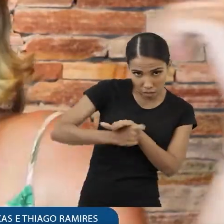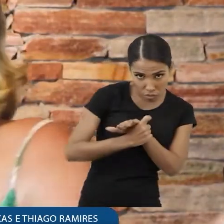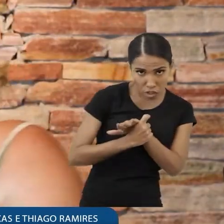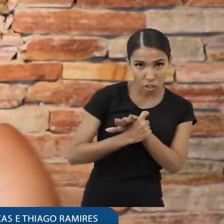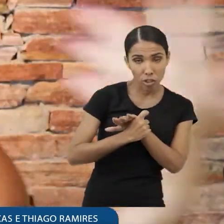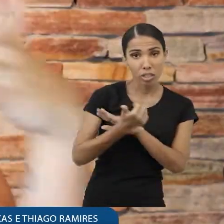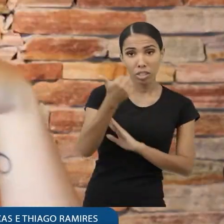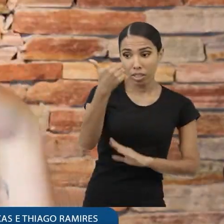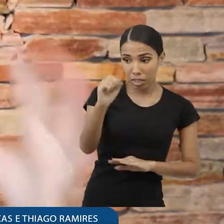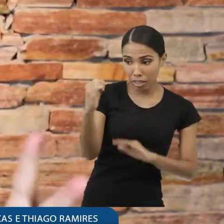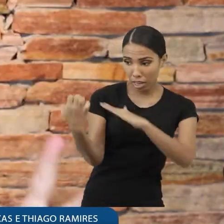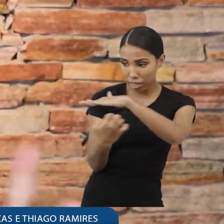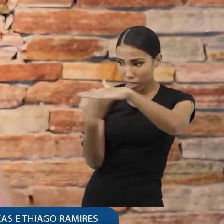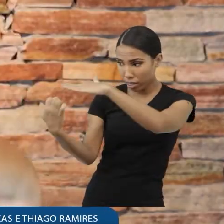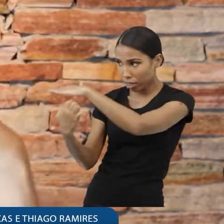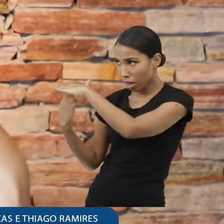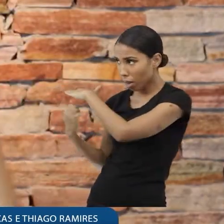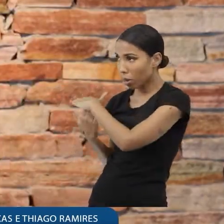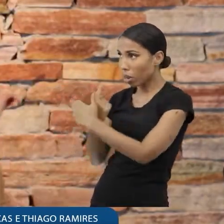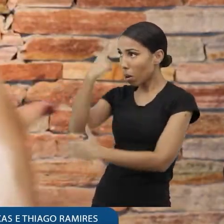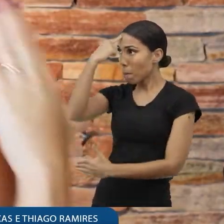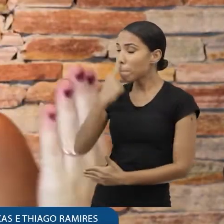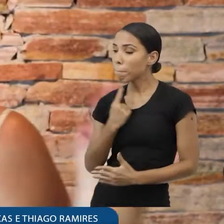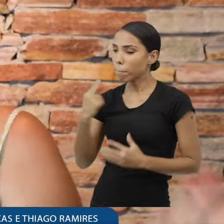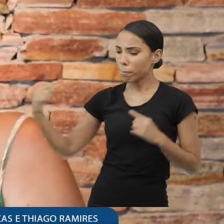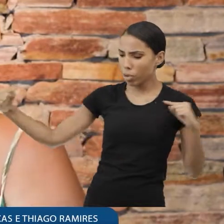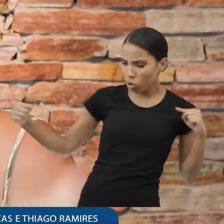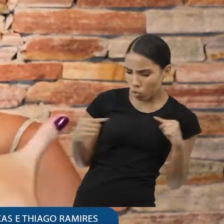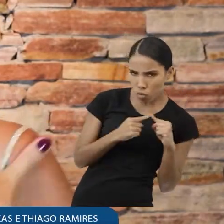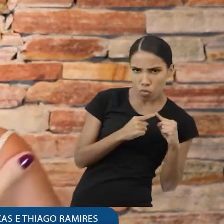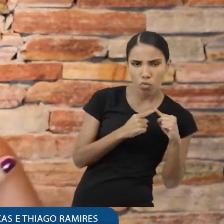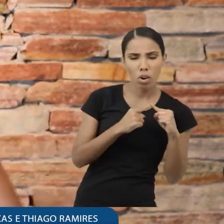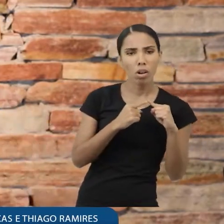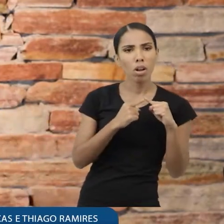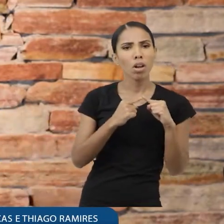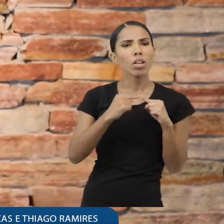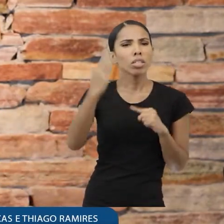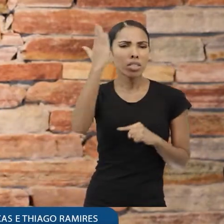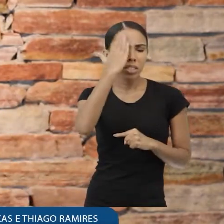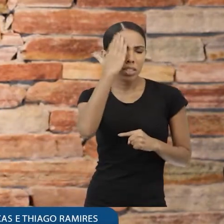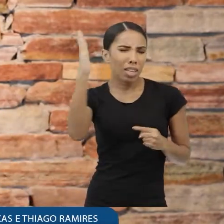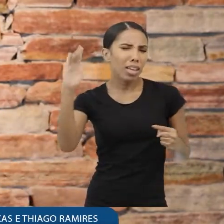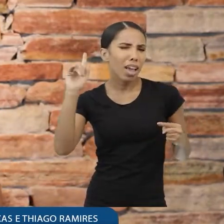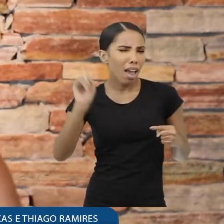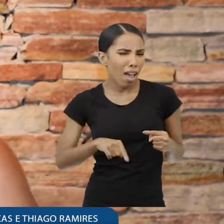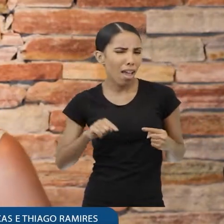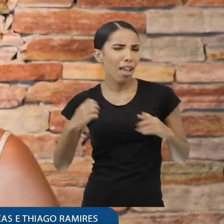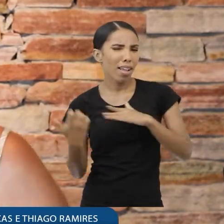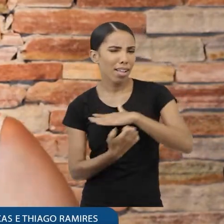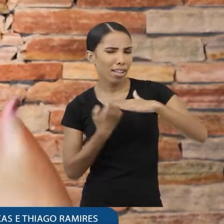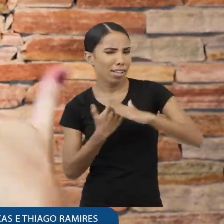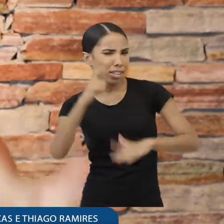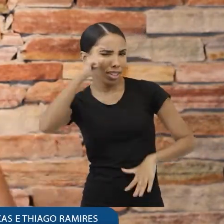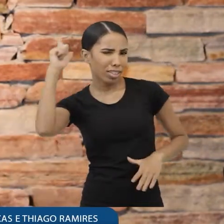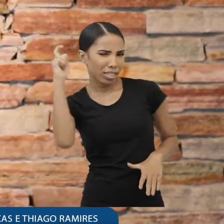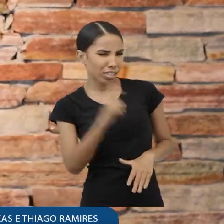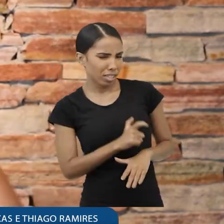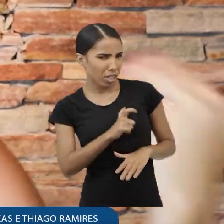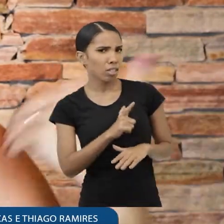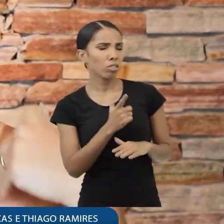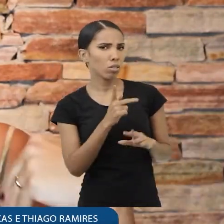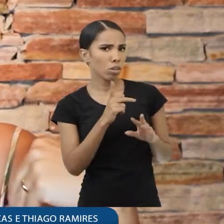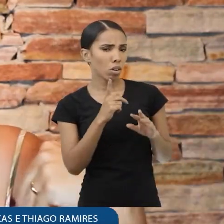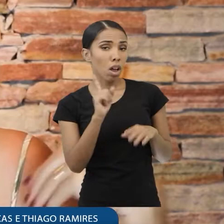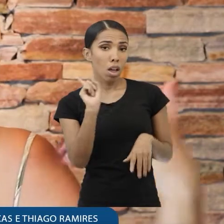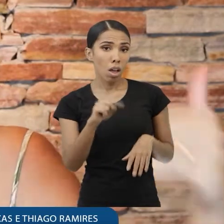investidor. Tenho aqui 10 empresas com perfil muito alinhado com o que eu quero desenvolver. Sei que essas empresas têm interesse no meu